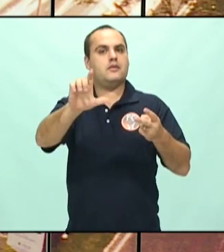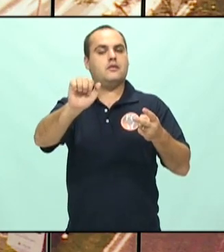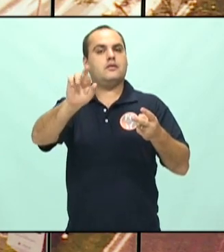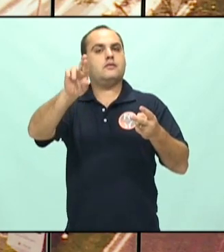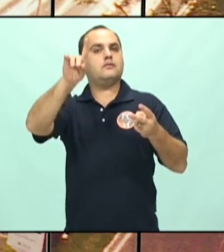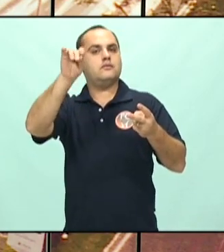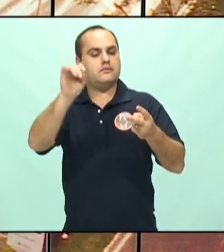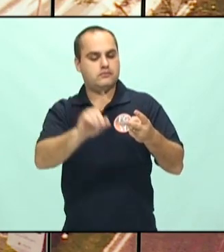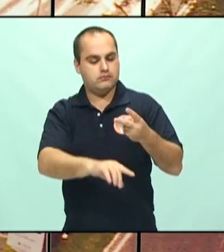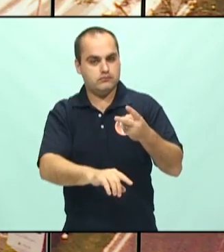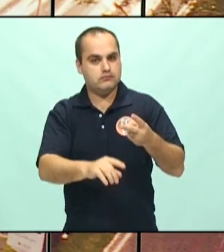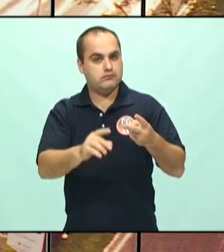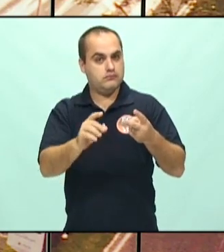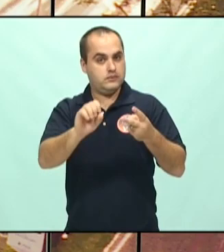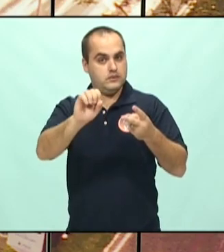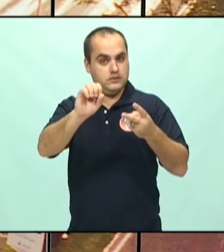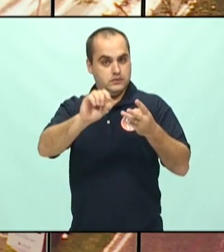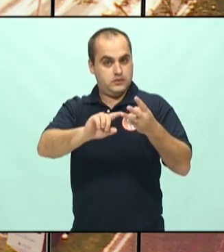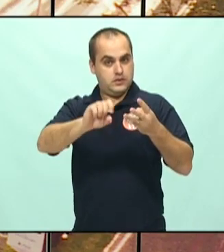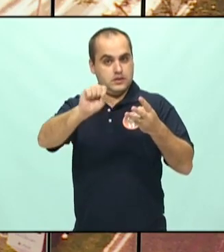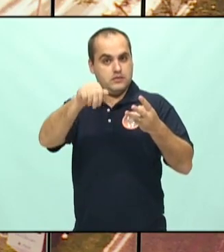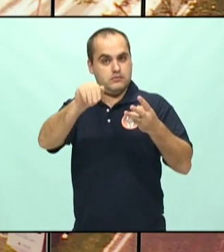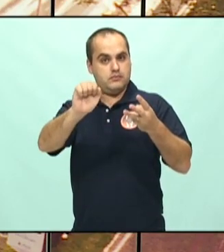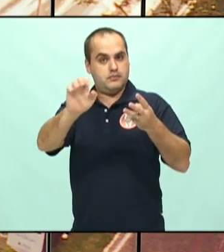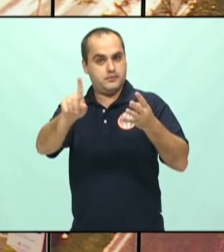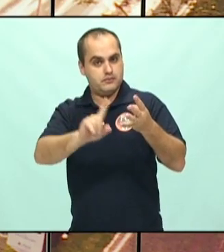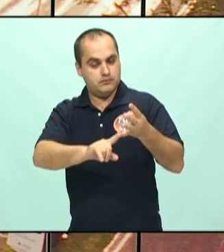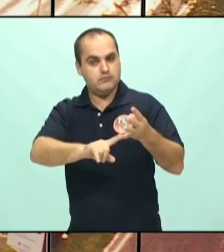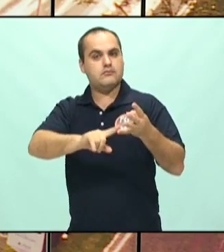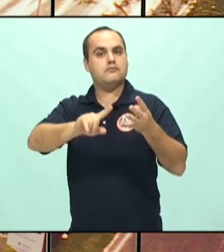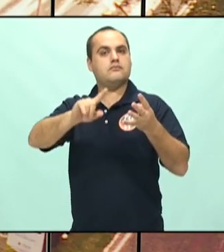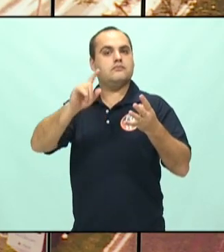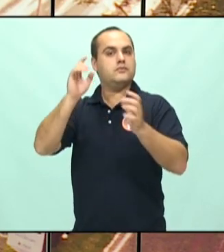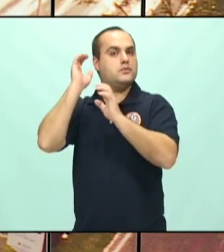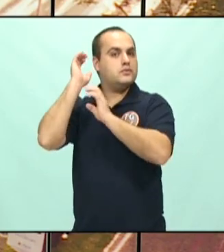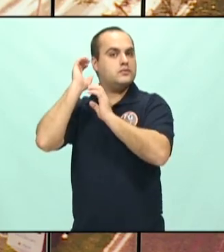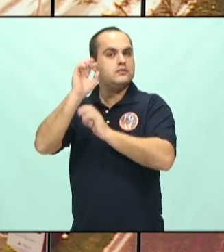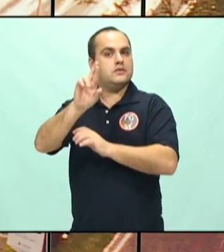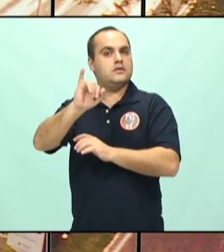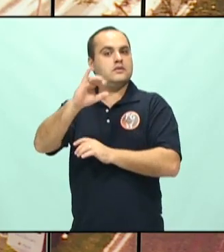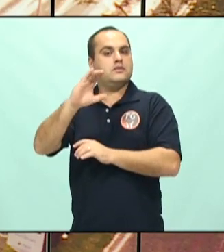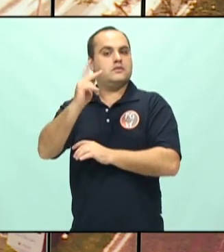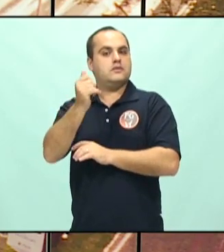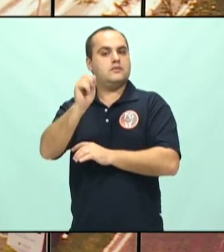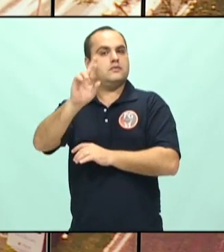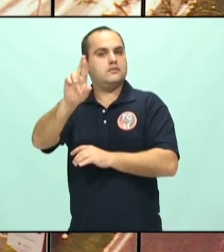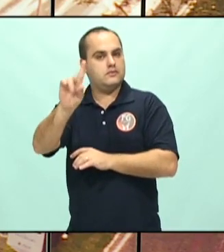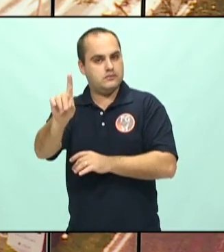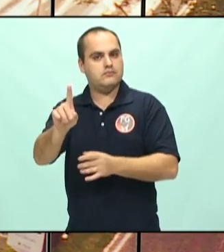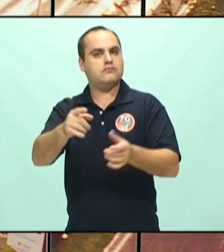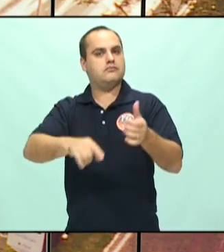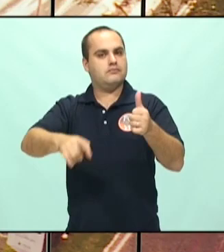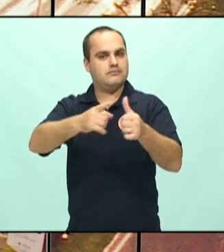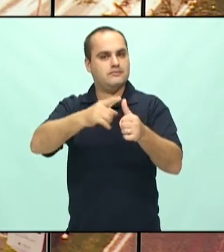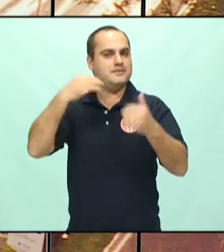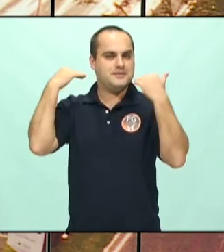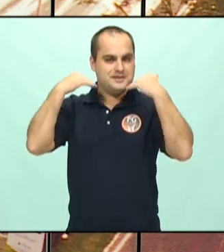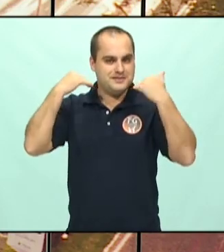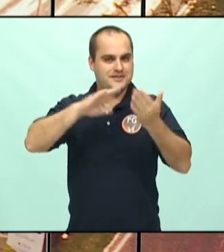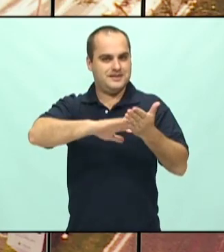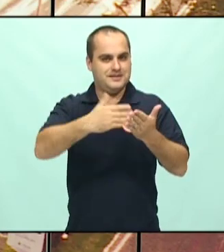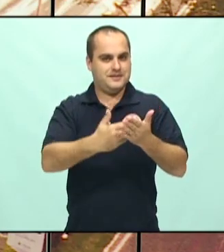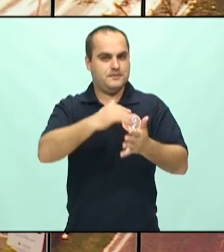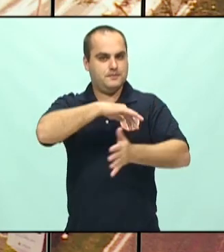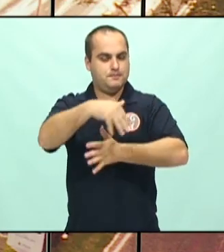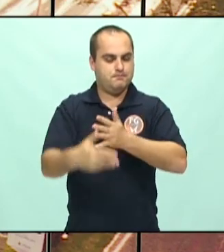edição sonoplastia de fechar mouse e também o nosso querido amigo jean e intérprete de libras